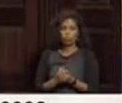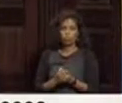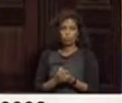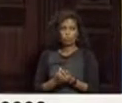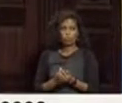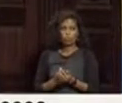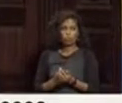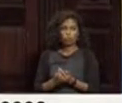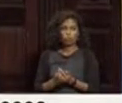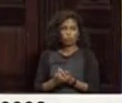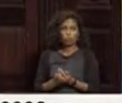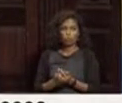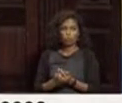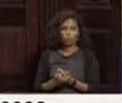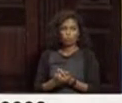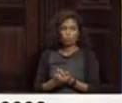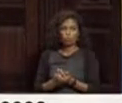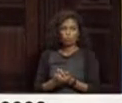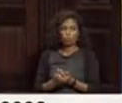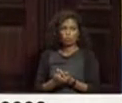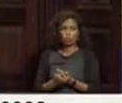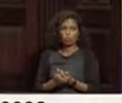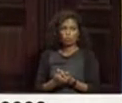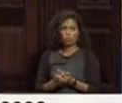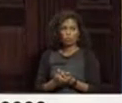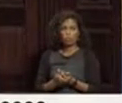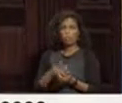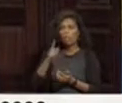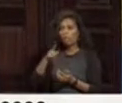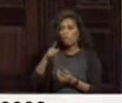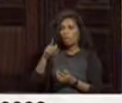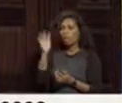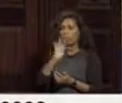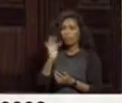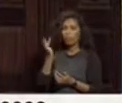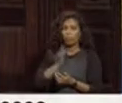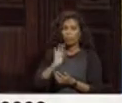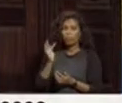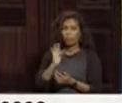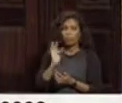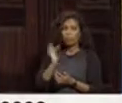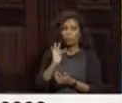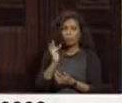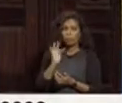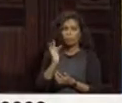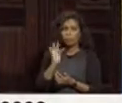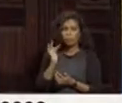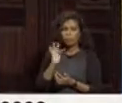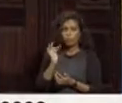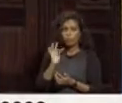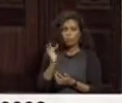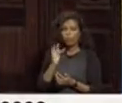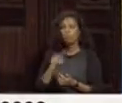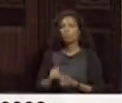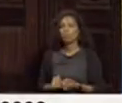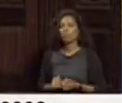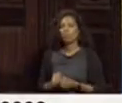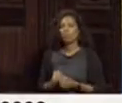Brasília. Uma universidade que tinha um corpo de